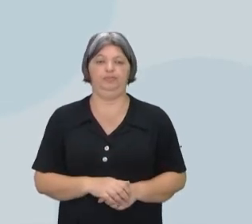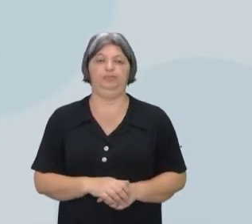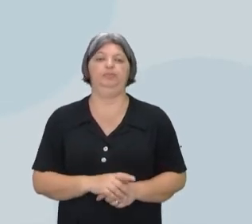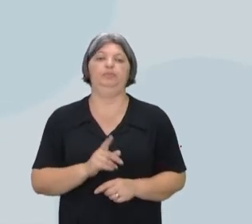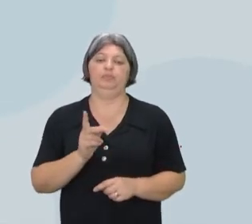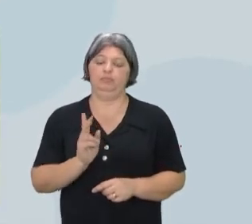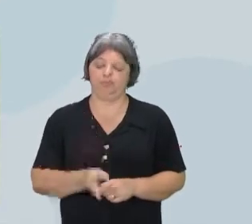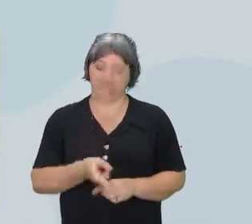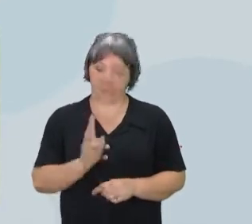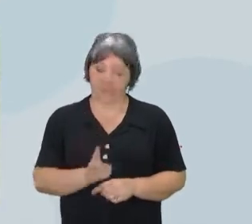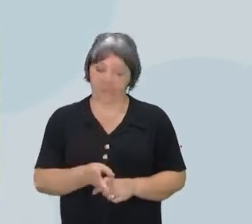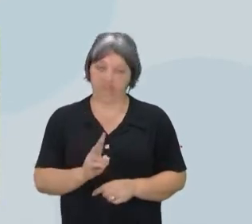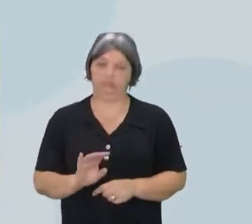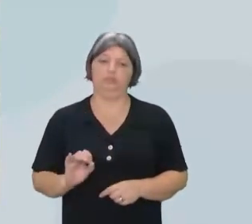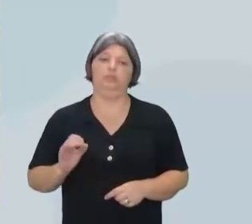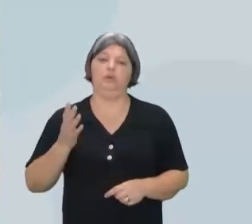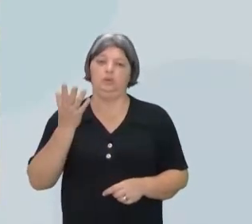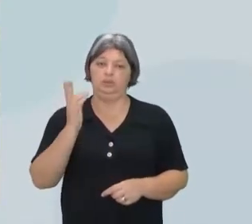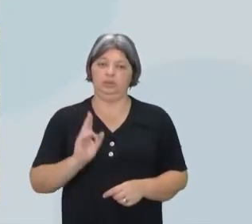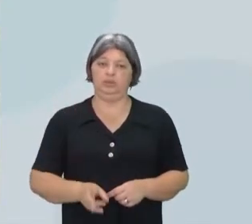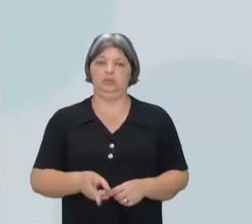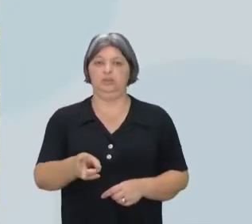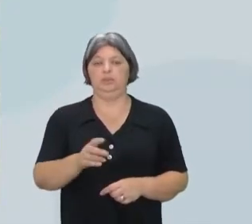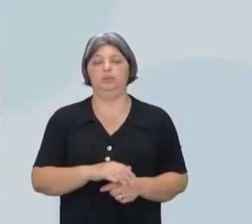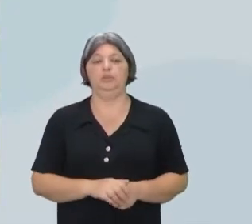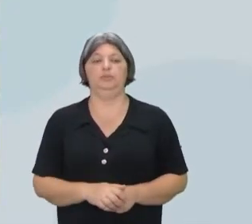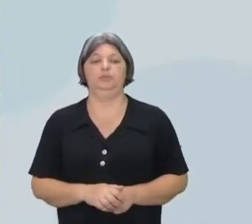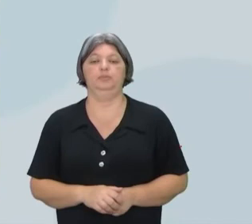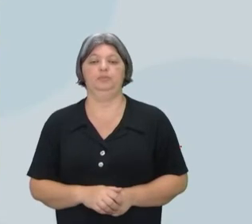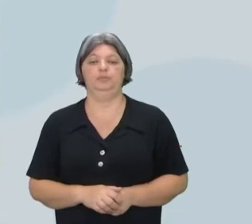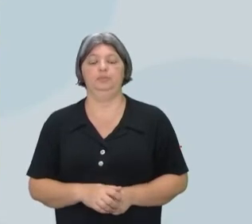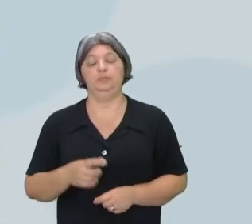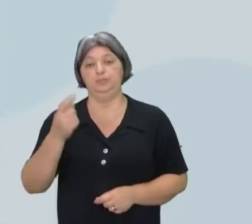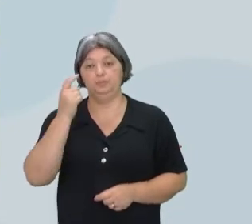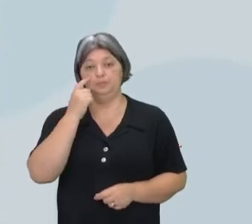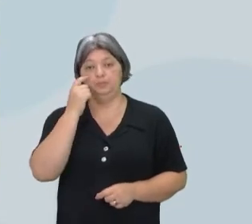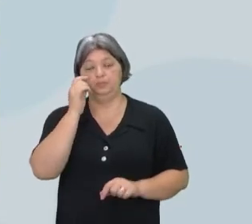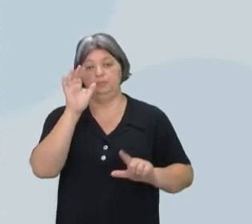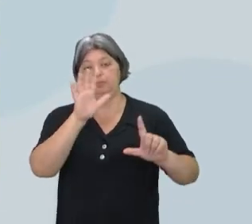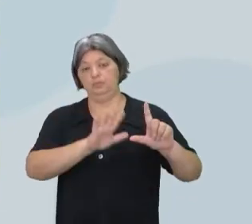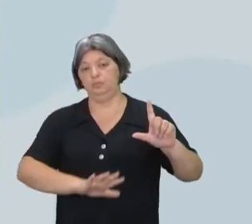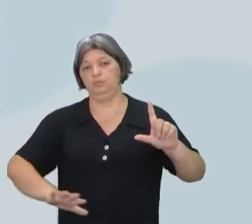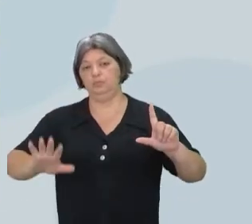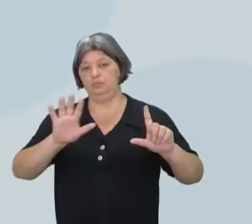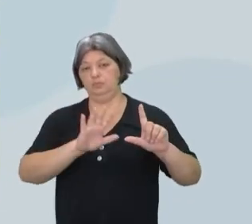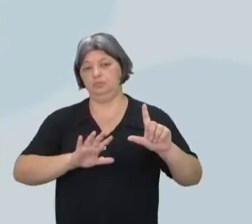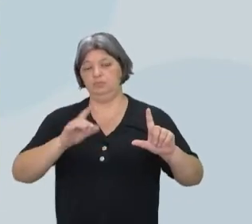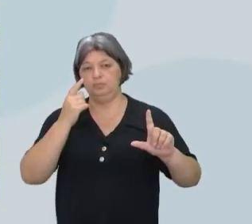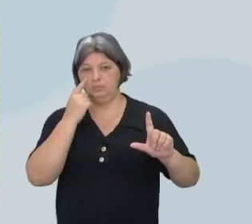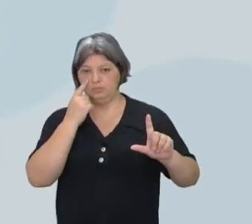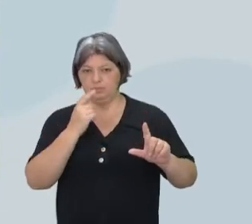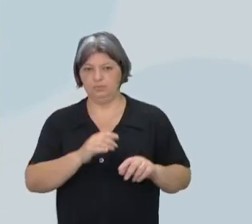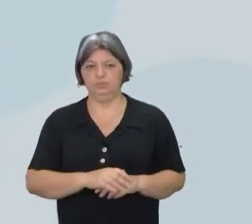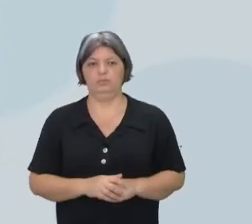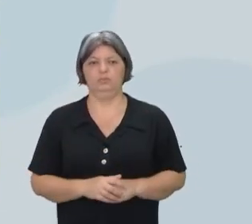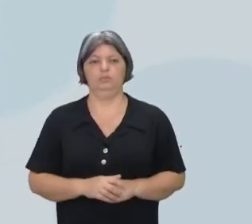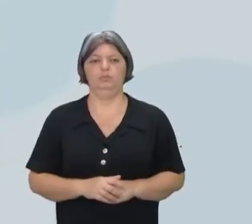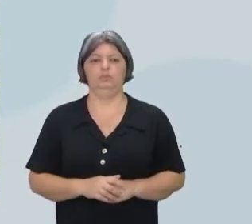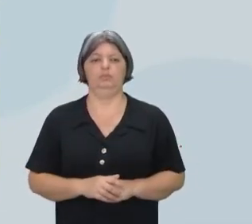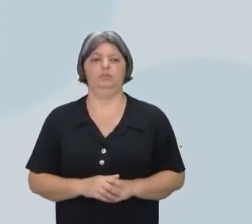contínua, ela sempre está acontecendo. Vamos observar aí a imagem que a Pro trouxe. A Pro